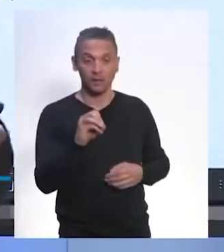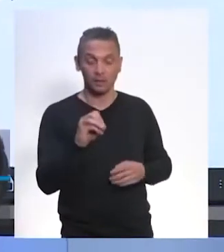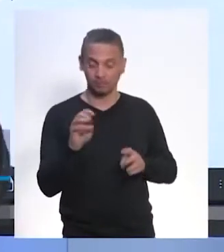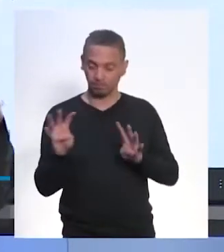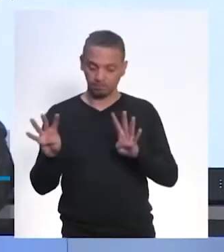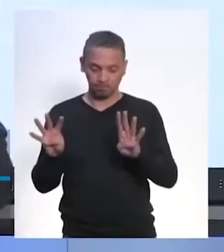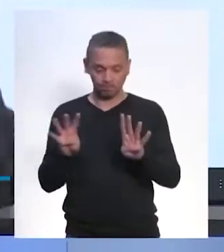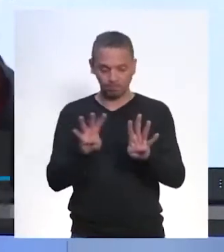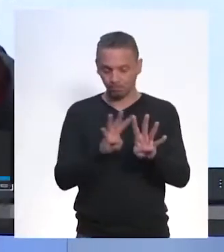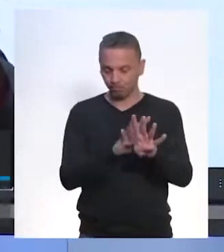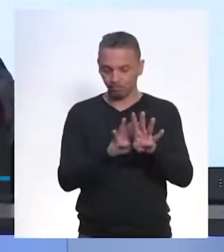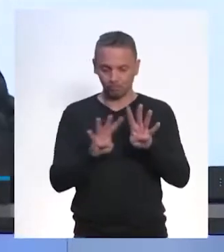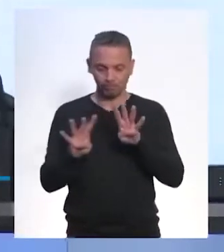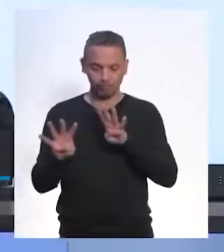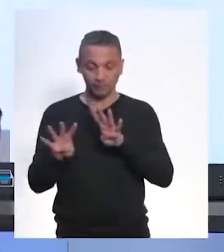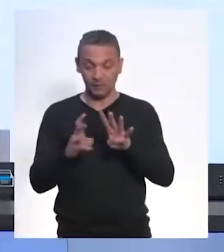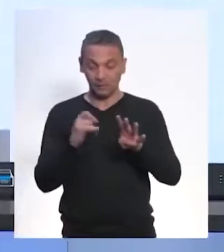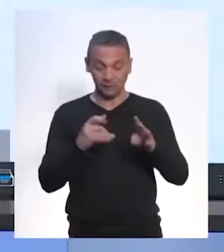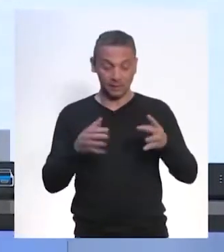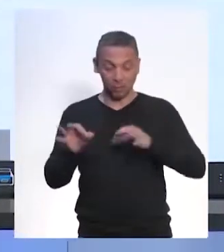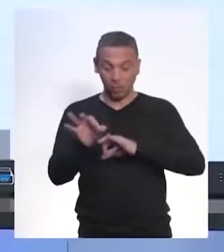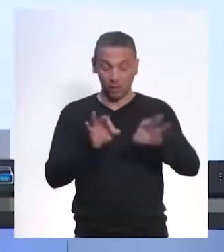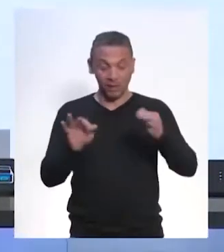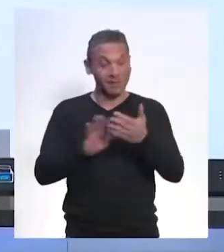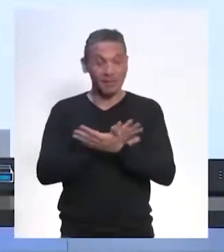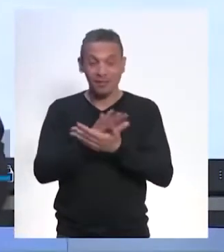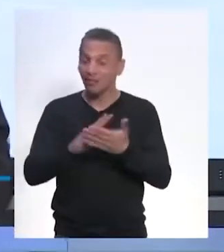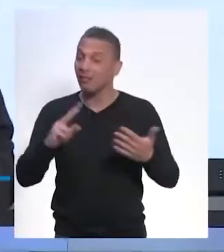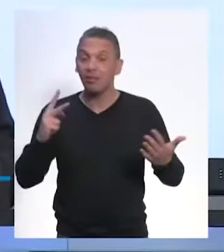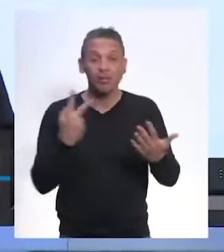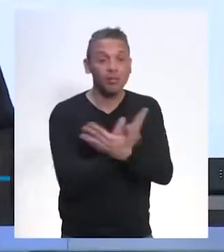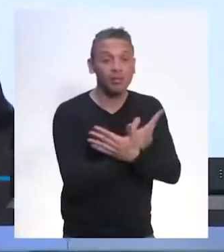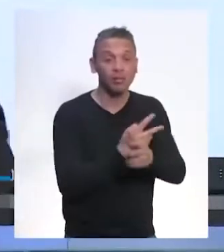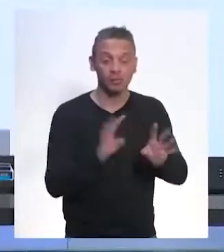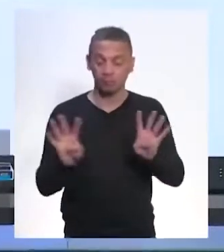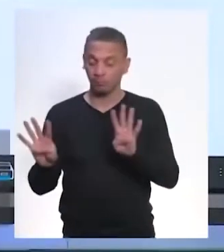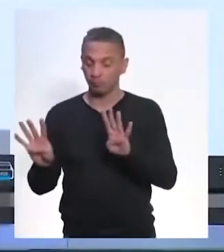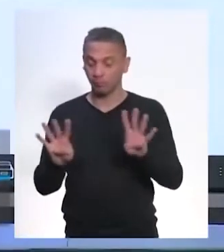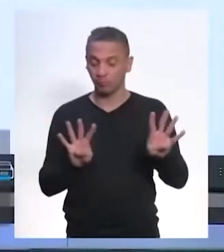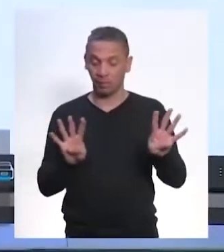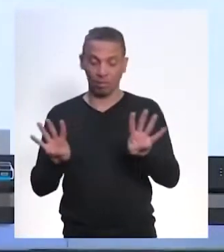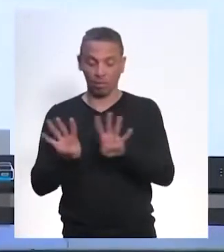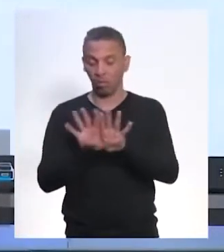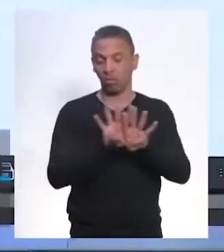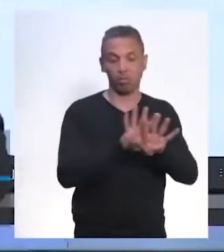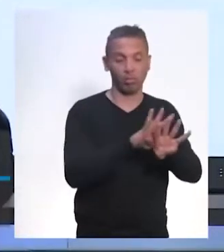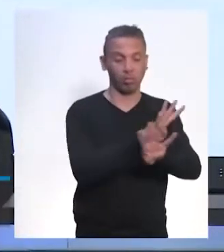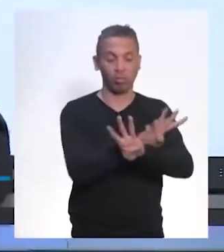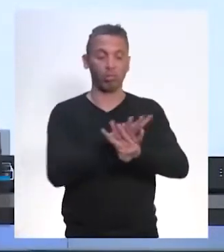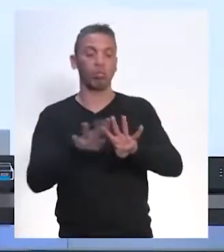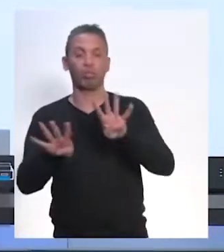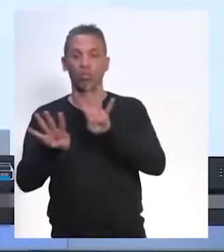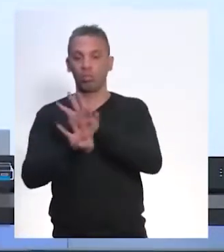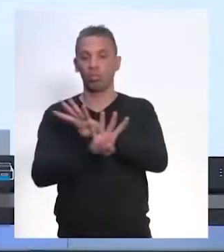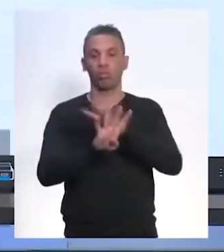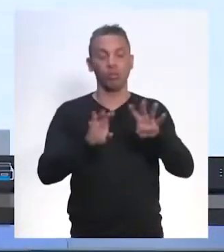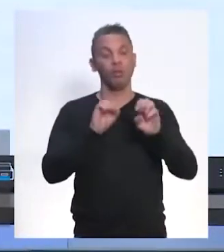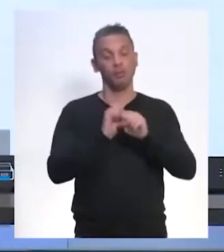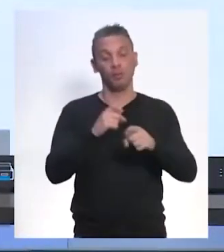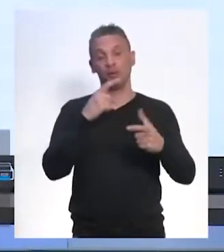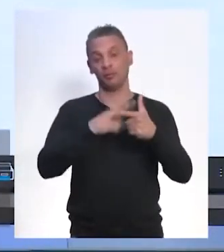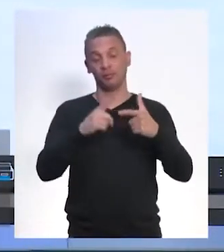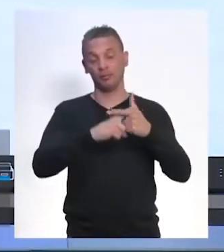de espacialidade entre si e o corpo do outro, o que vai acontecer? Um vai trombar no outro, né? Acidentes sérios